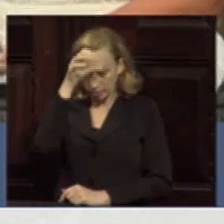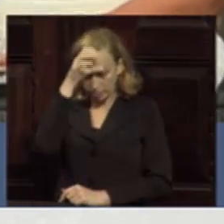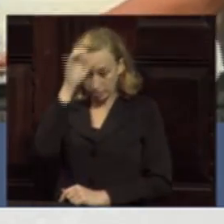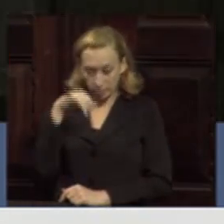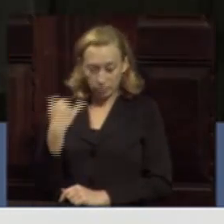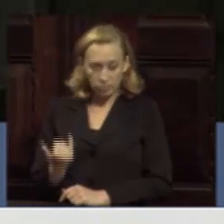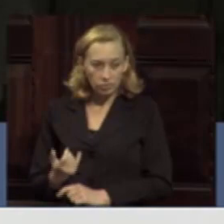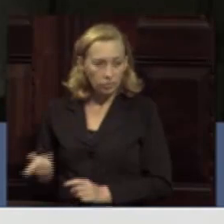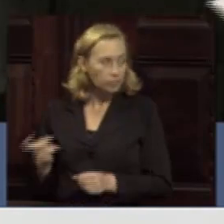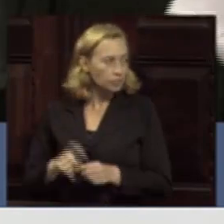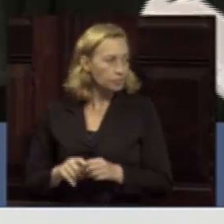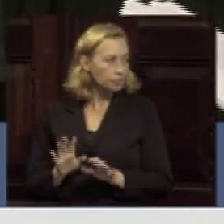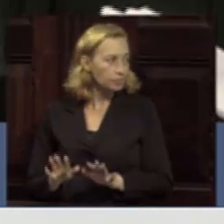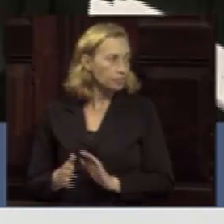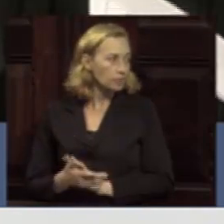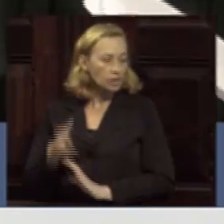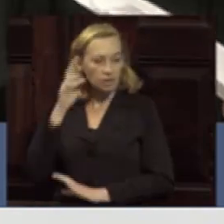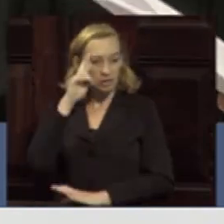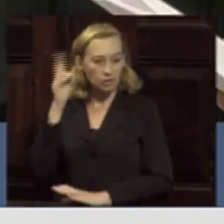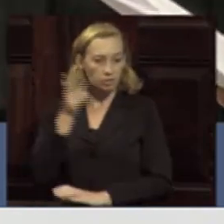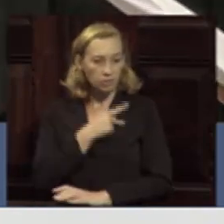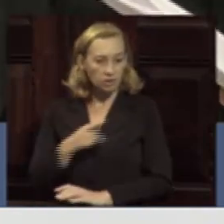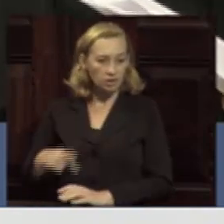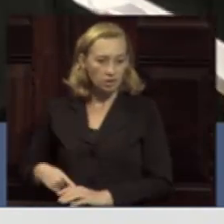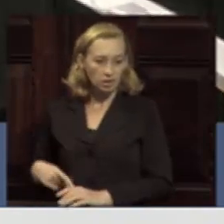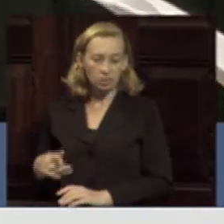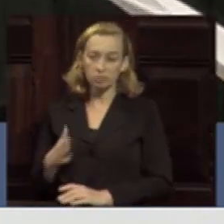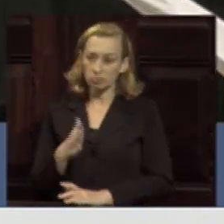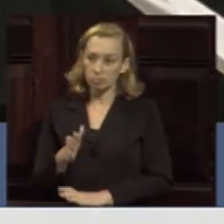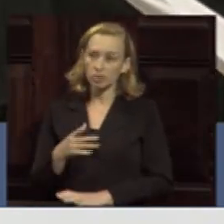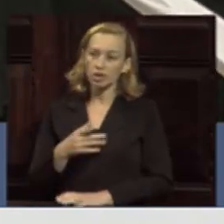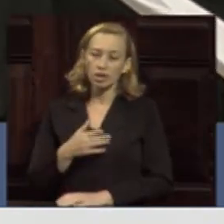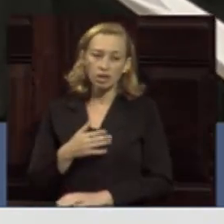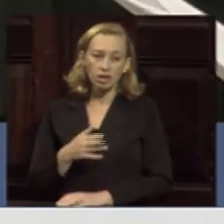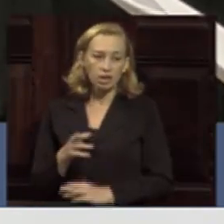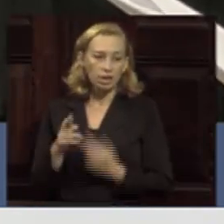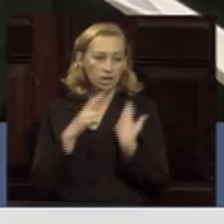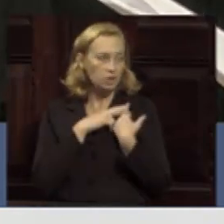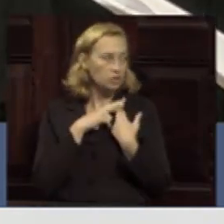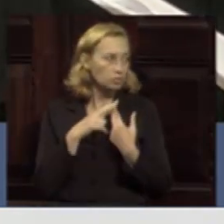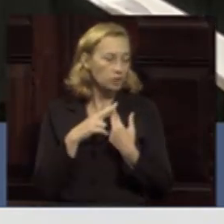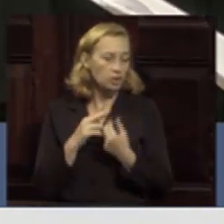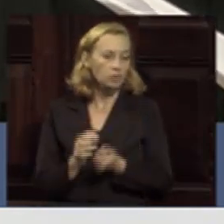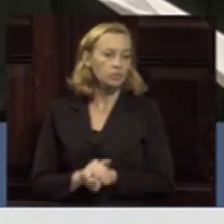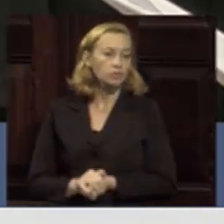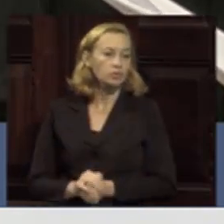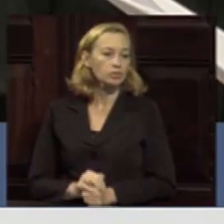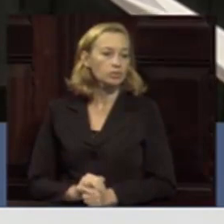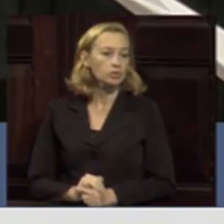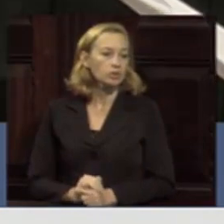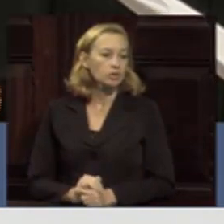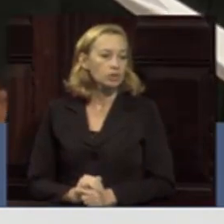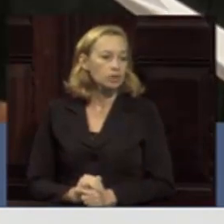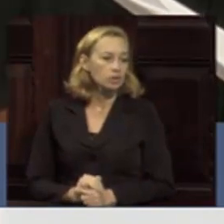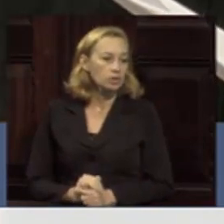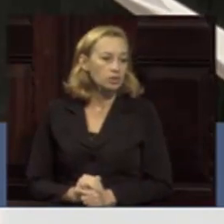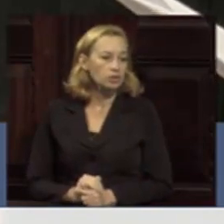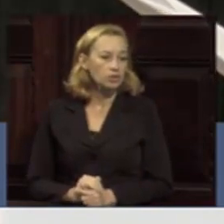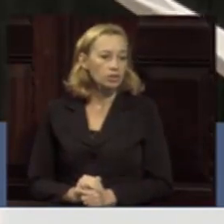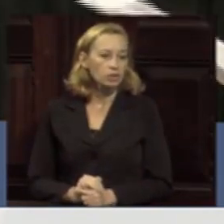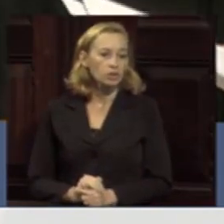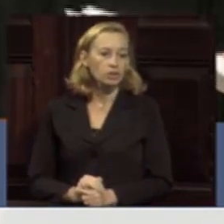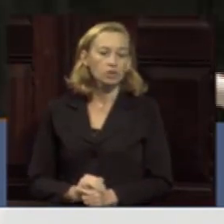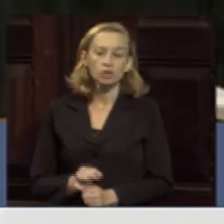Senhor presidente, em profundo respeito ao meu colega, deputado Carlos Mink, eu divirjo da opinião por